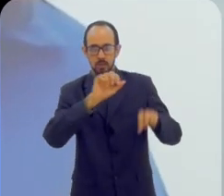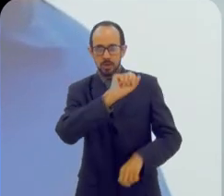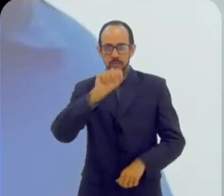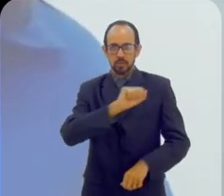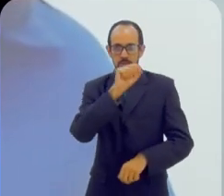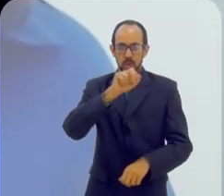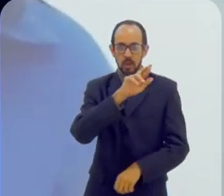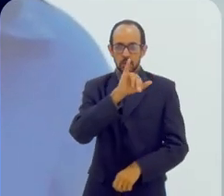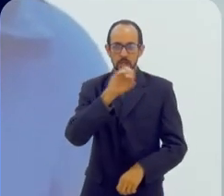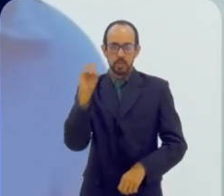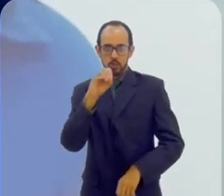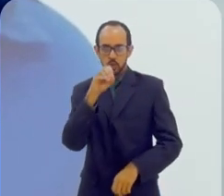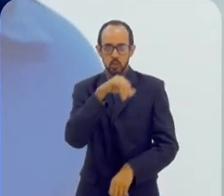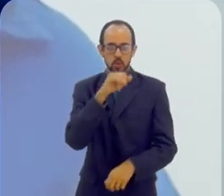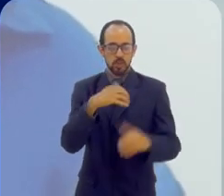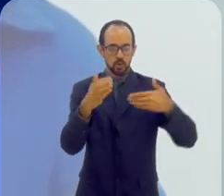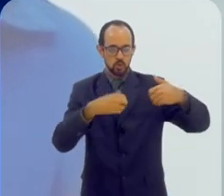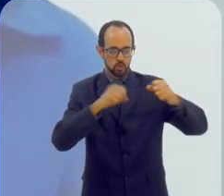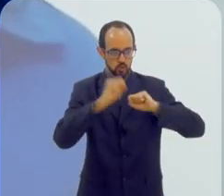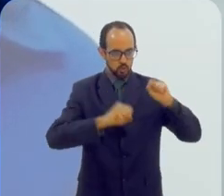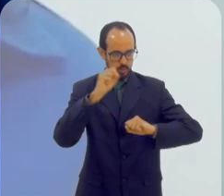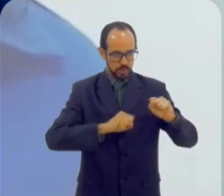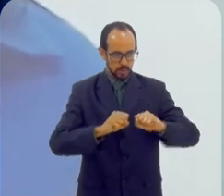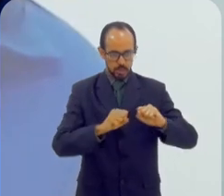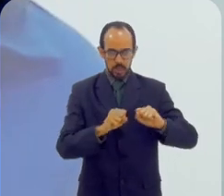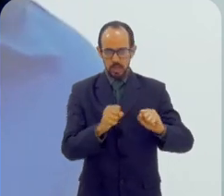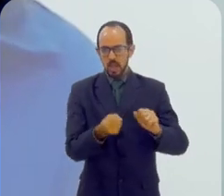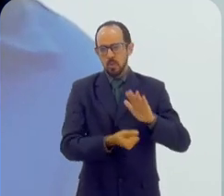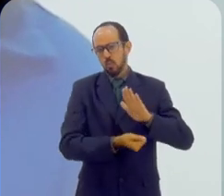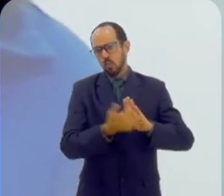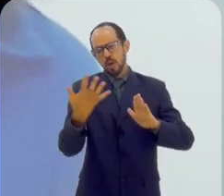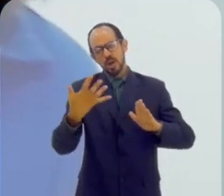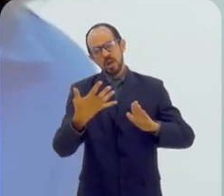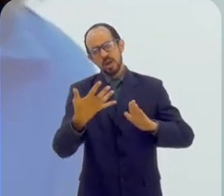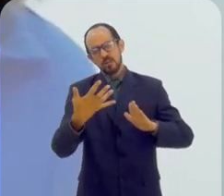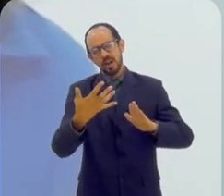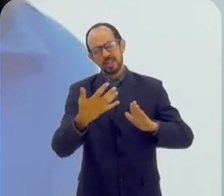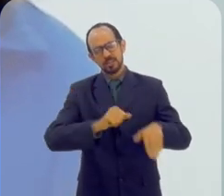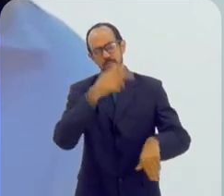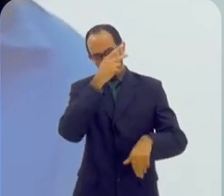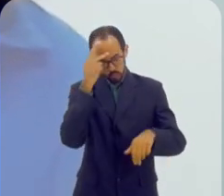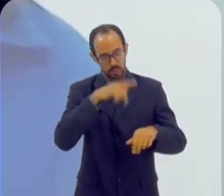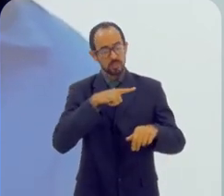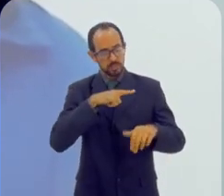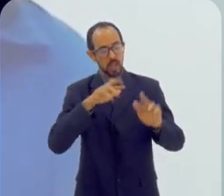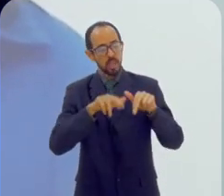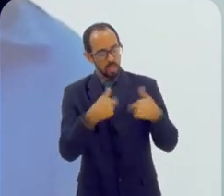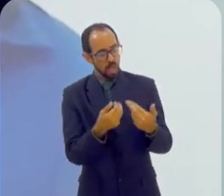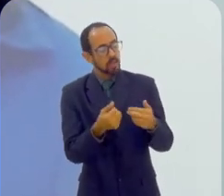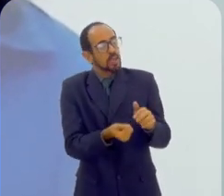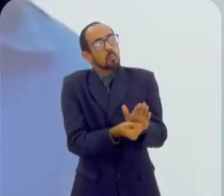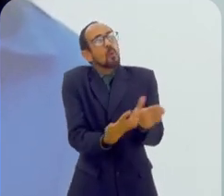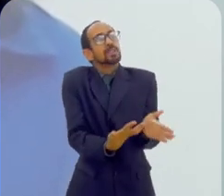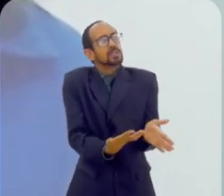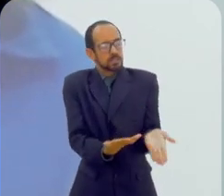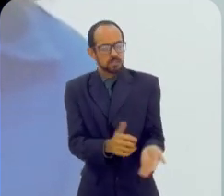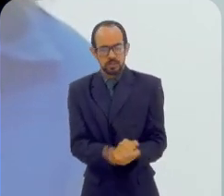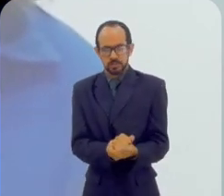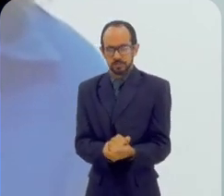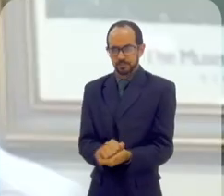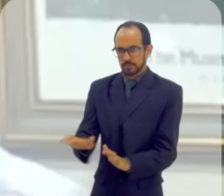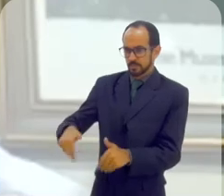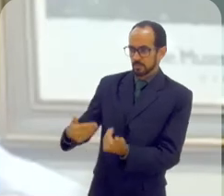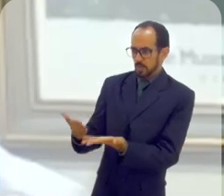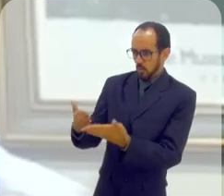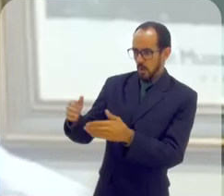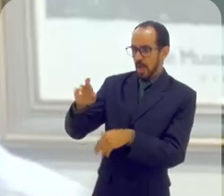a associação em indústria Quais são as pautas e quantas pessoas hoje vocês reúnem nas discussões sobre o desenvolvimento do Estado